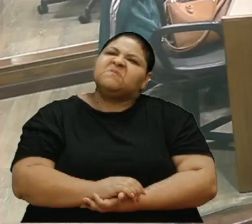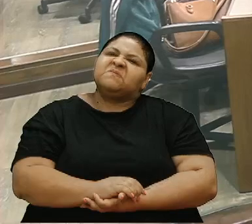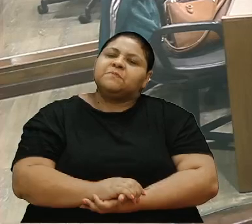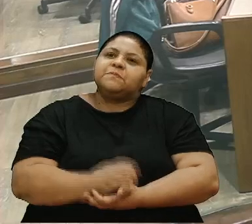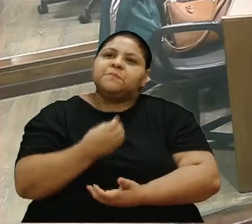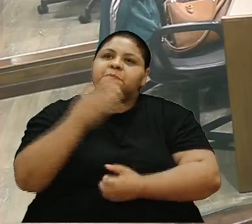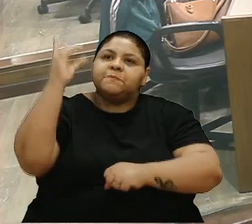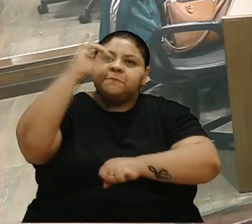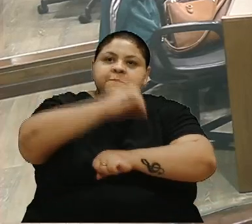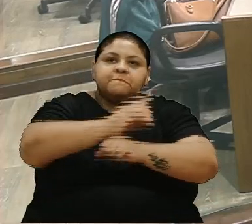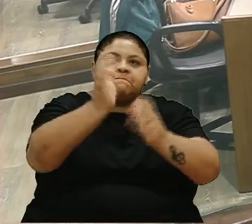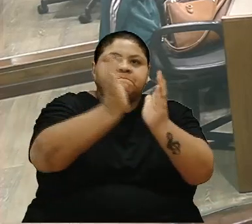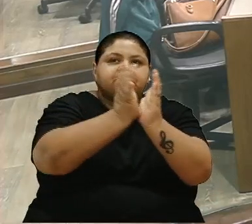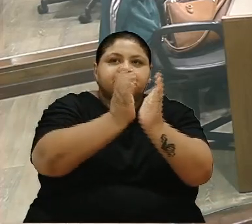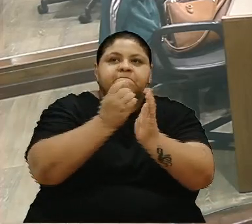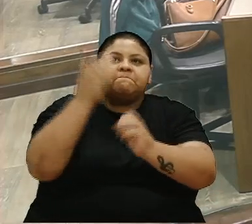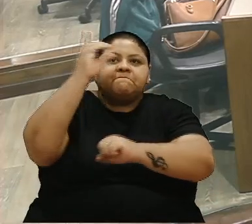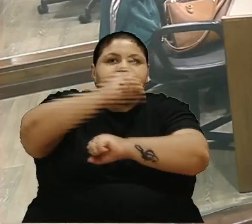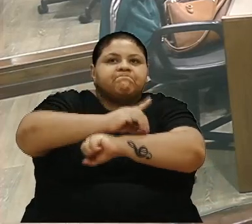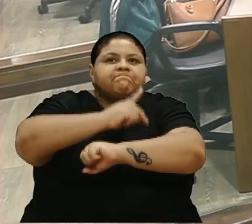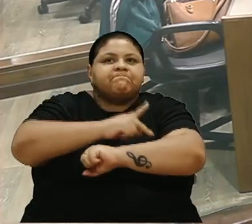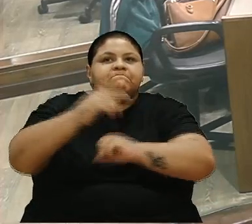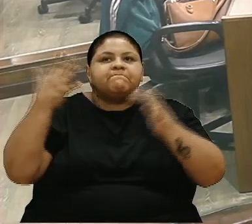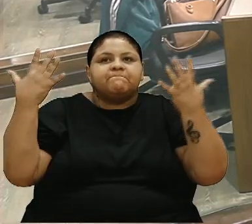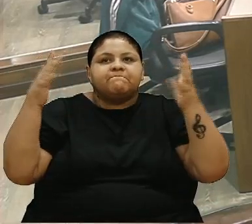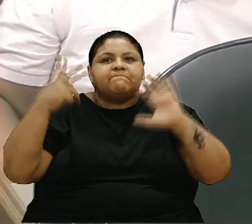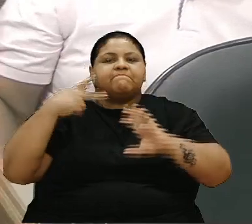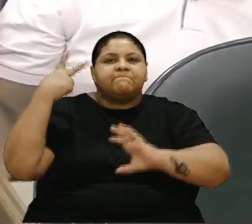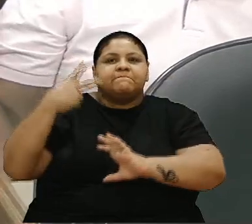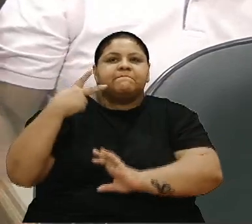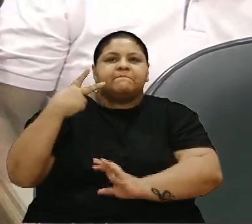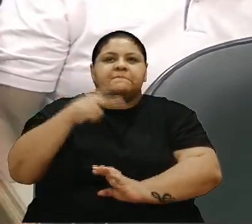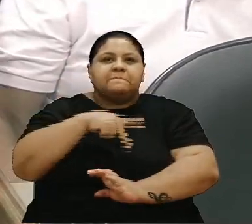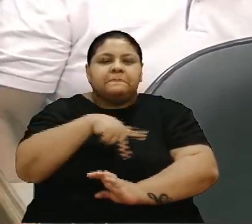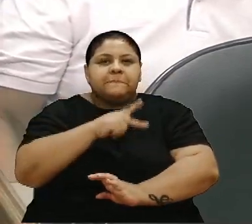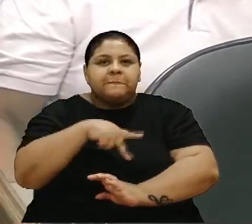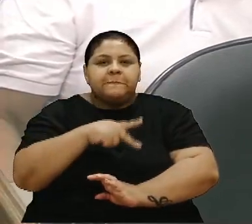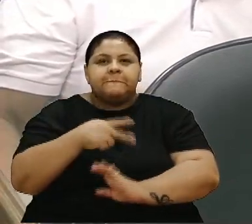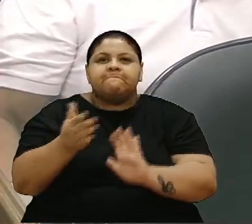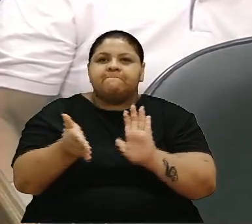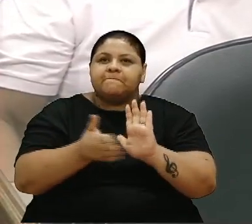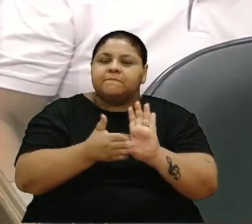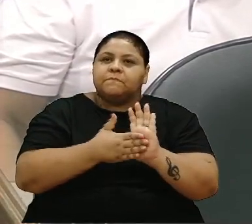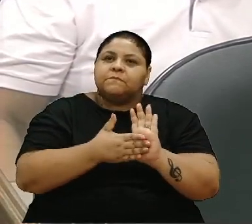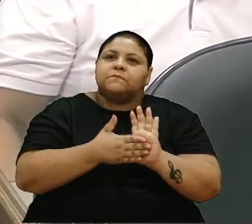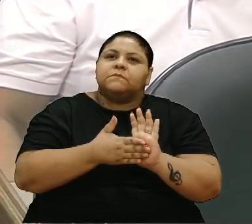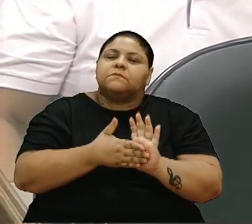Bom dia, colegas. Bom dia, presidente. Parabéns, vereador Pedro, pela proposição.